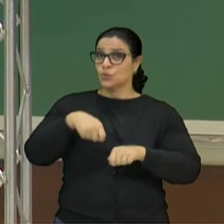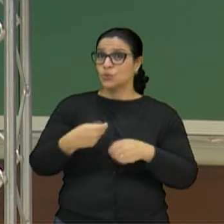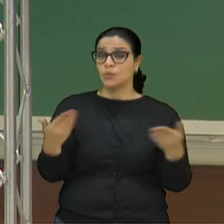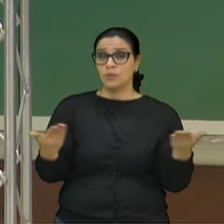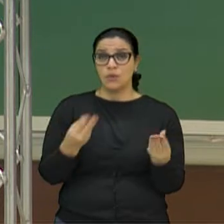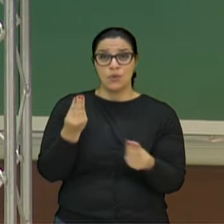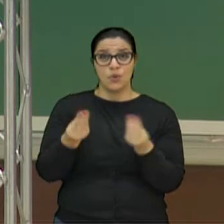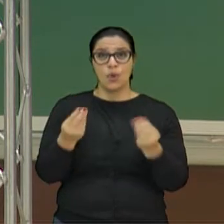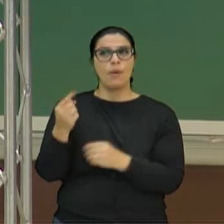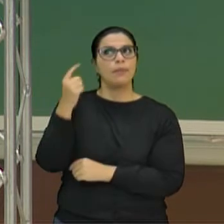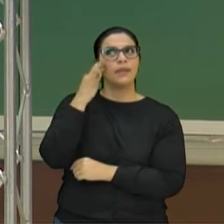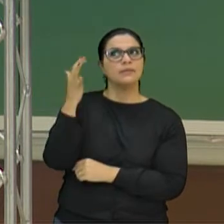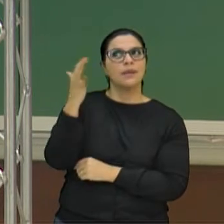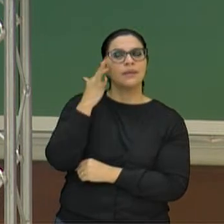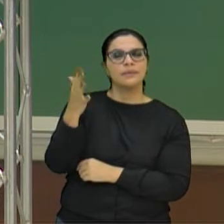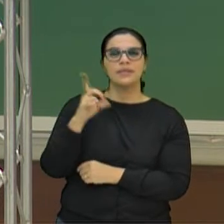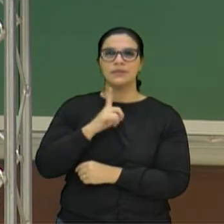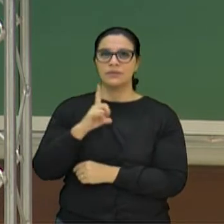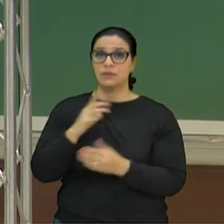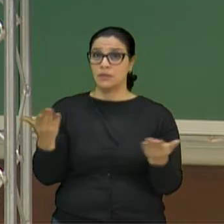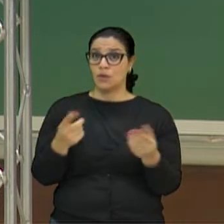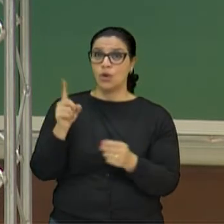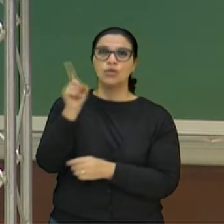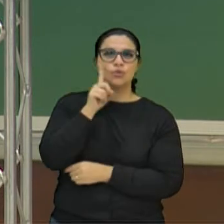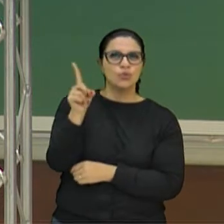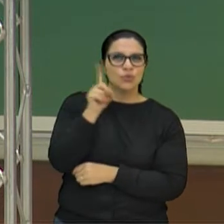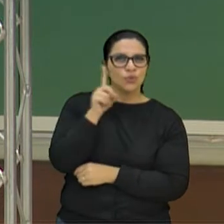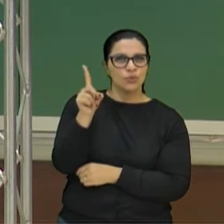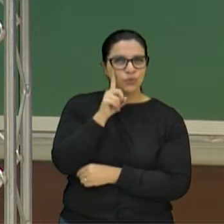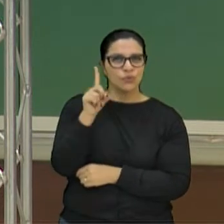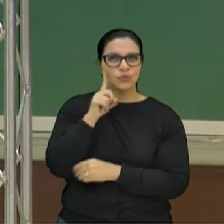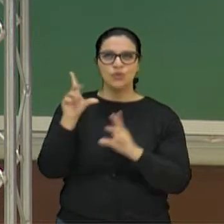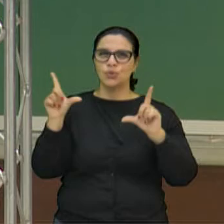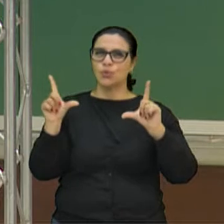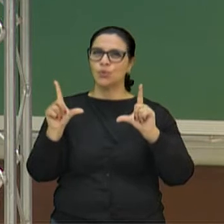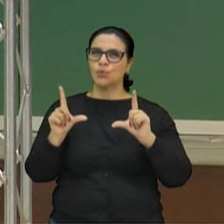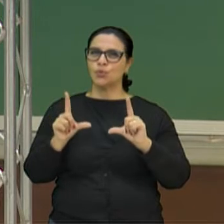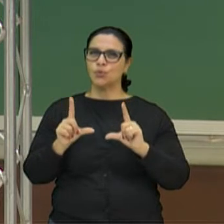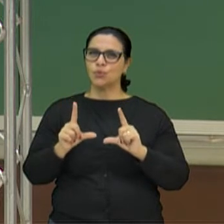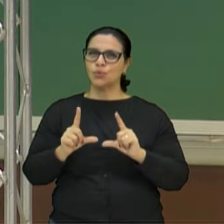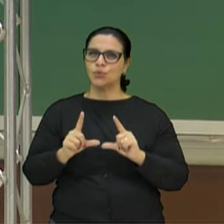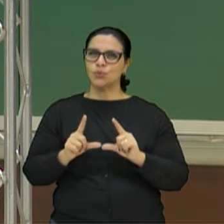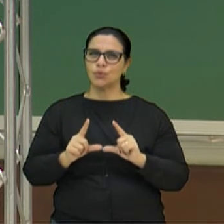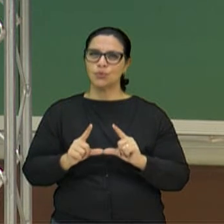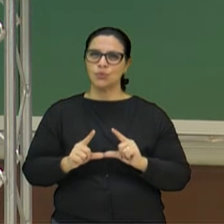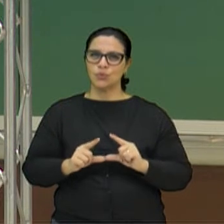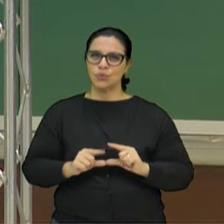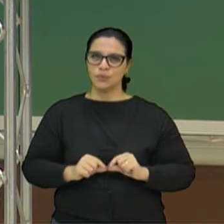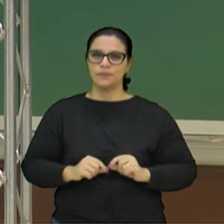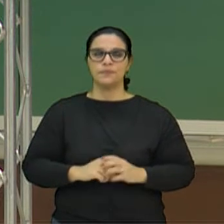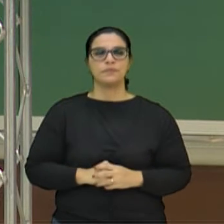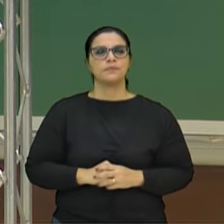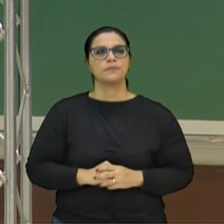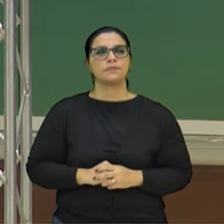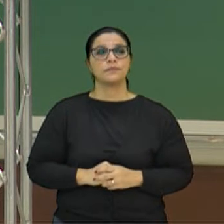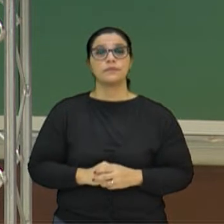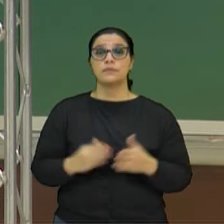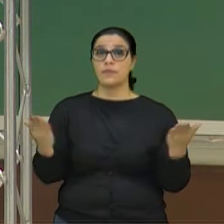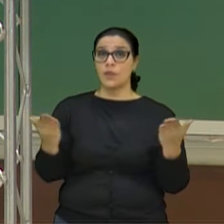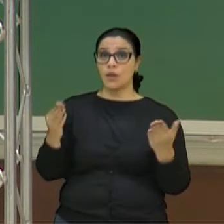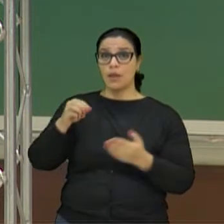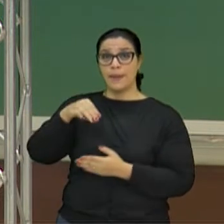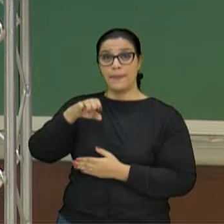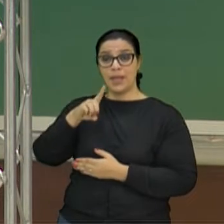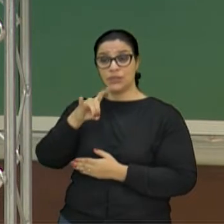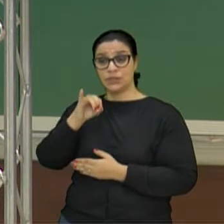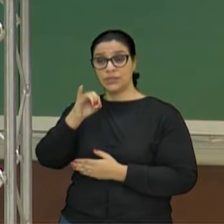de pensamentos do dia a dia também serem esquecidos para este momento. Então, a